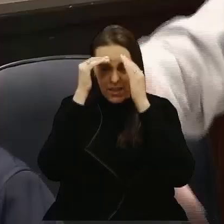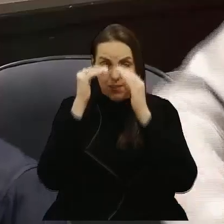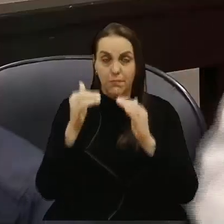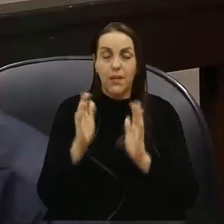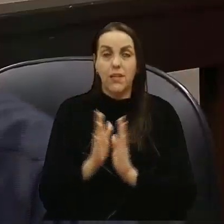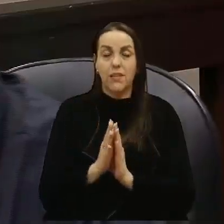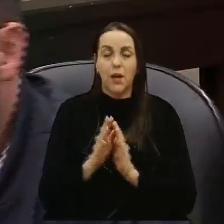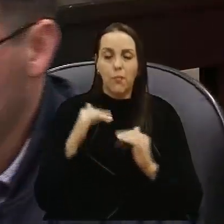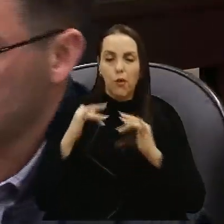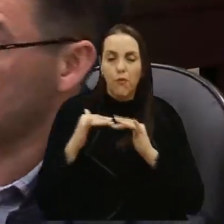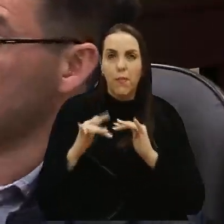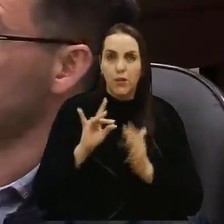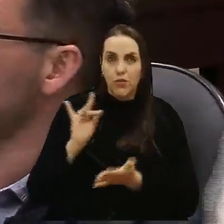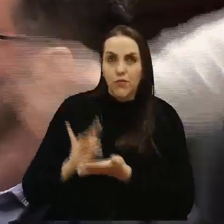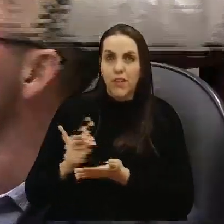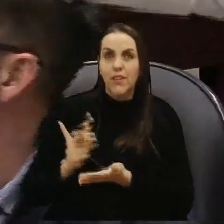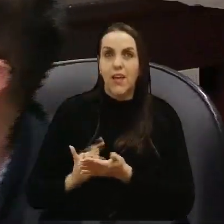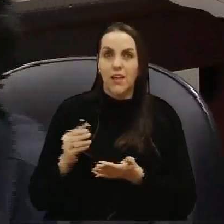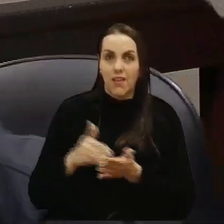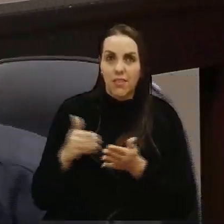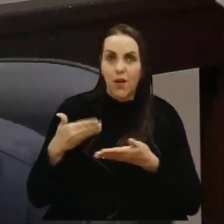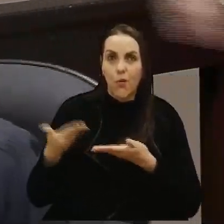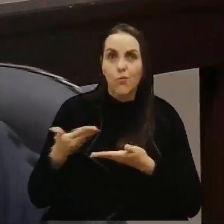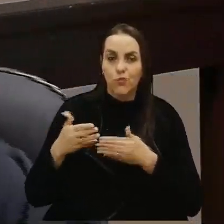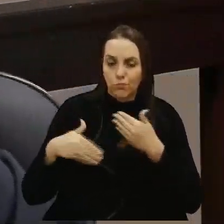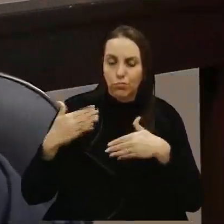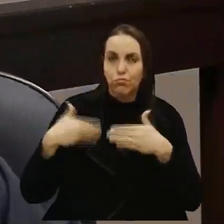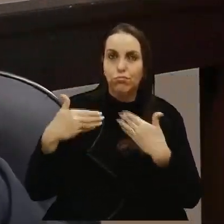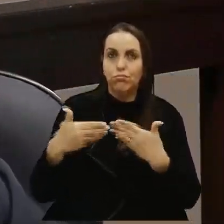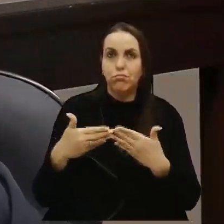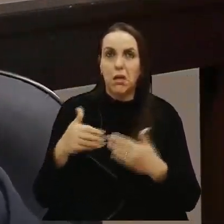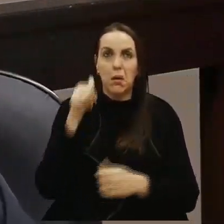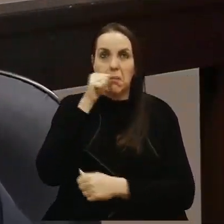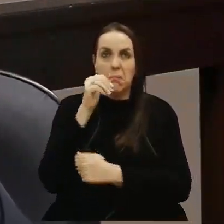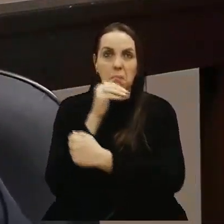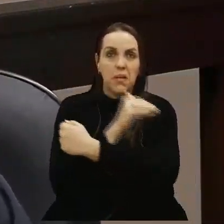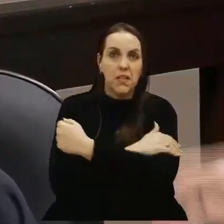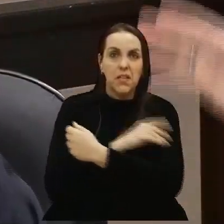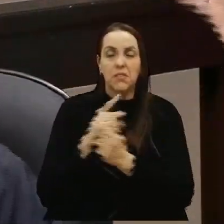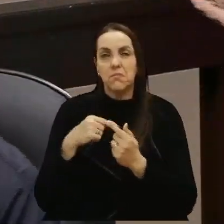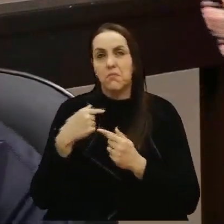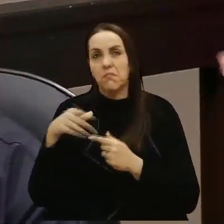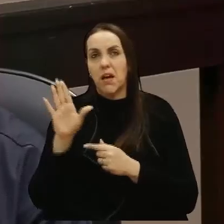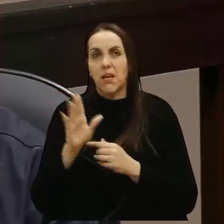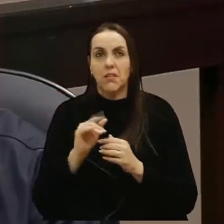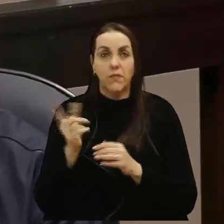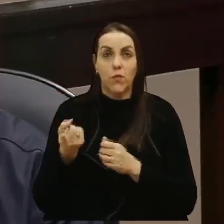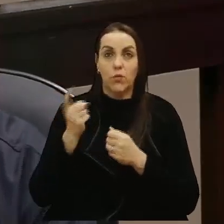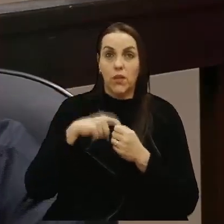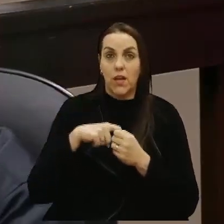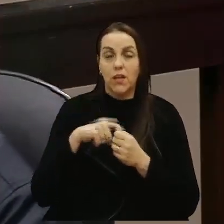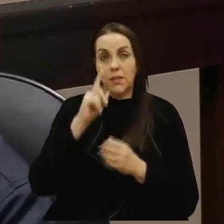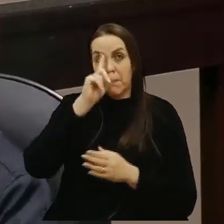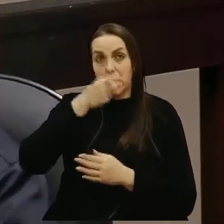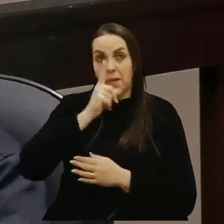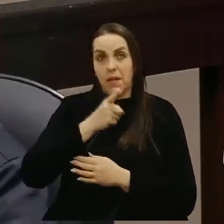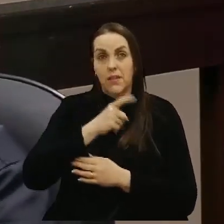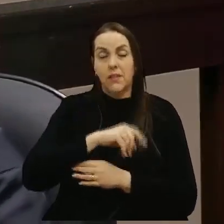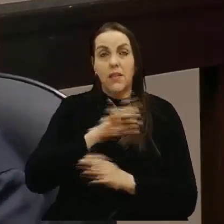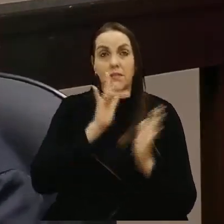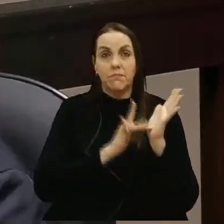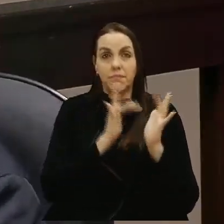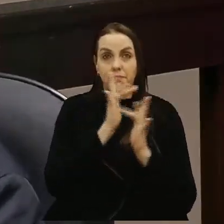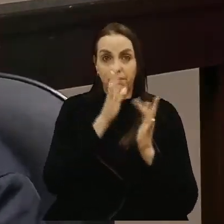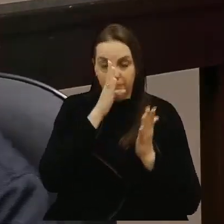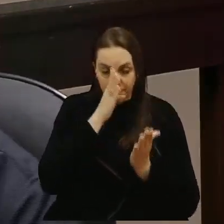de verdade que estão aí até hoje, que vai passar movimento feminista e vai voltar, e quem manda ainda é os cristãos ainda. Por